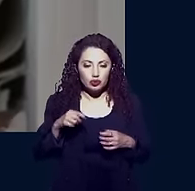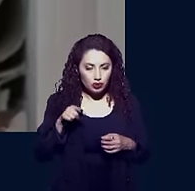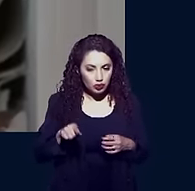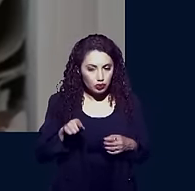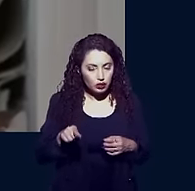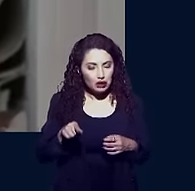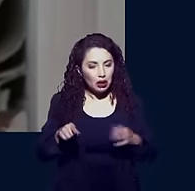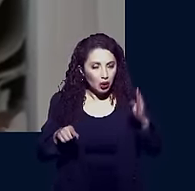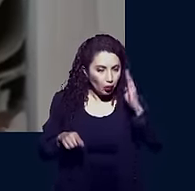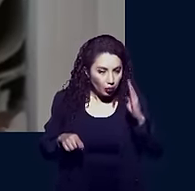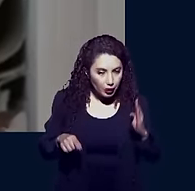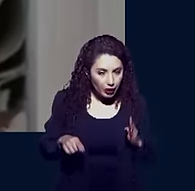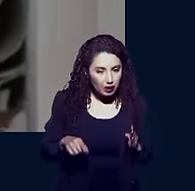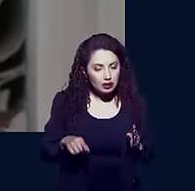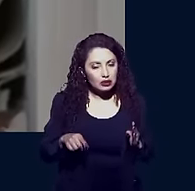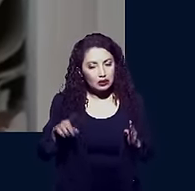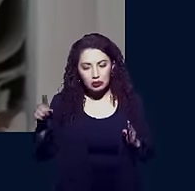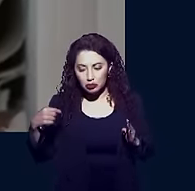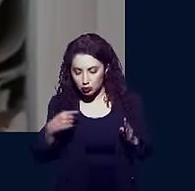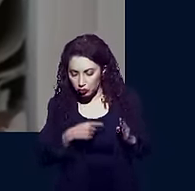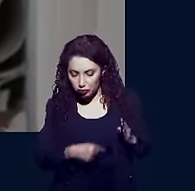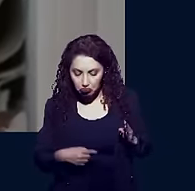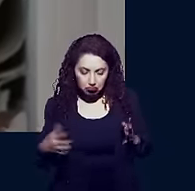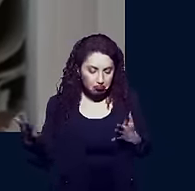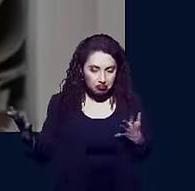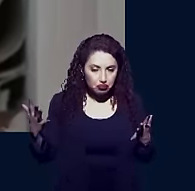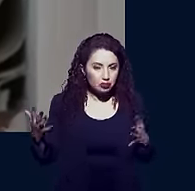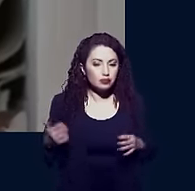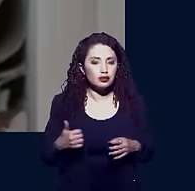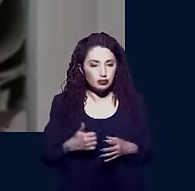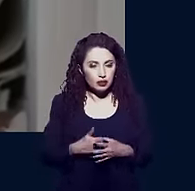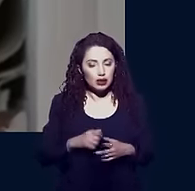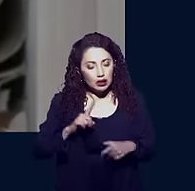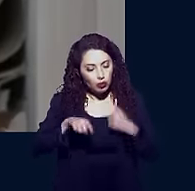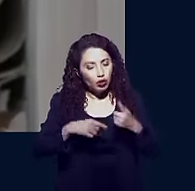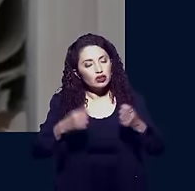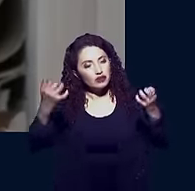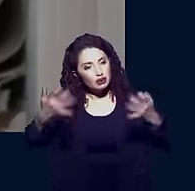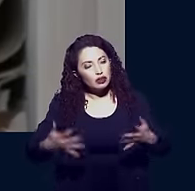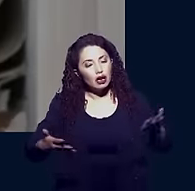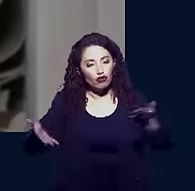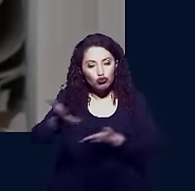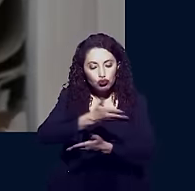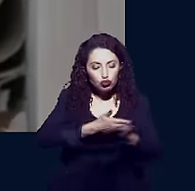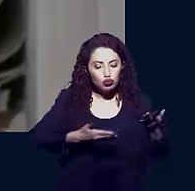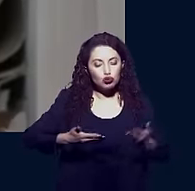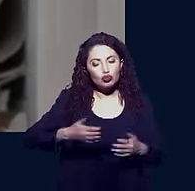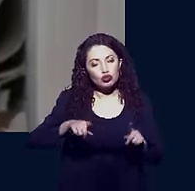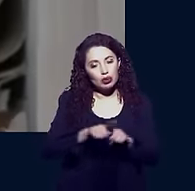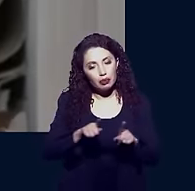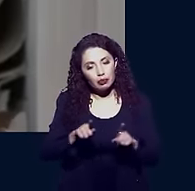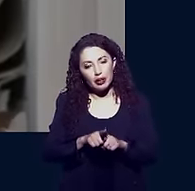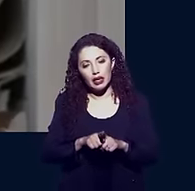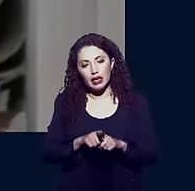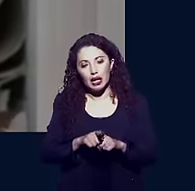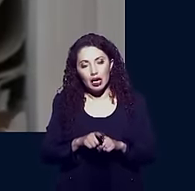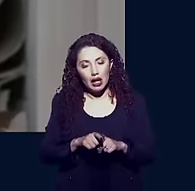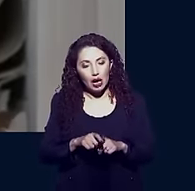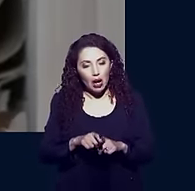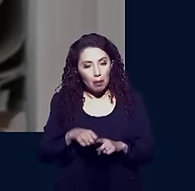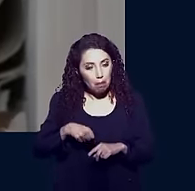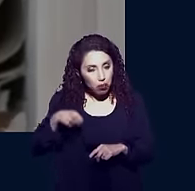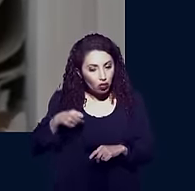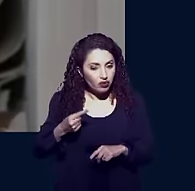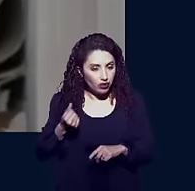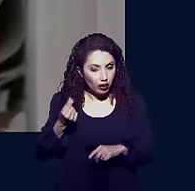play de China a gente sabe de todo a gente vai falar aqui um pouquinho depois de fluxo e bolsa mas eh existe